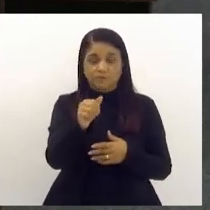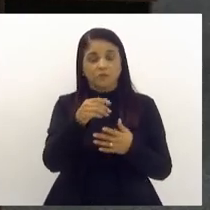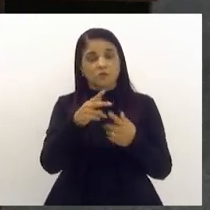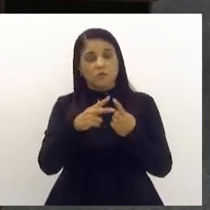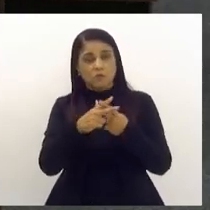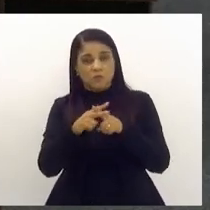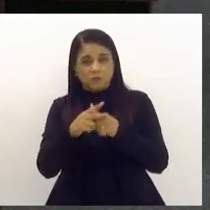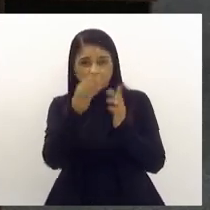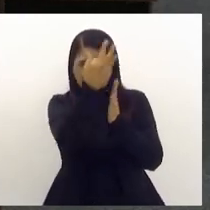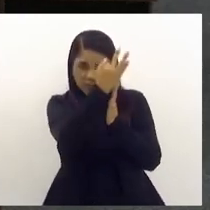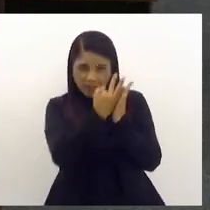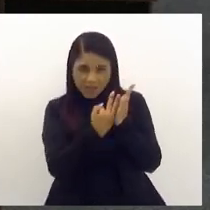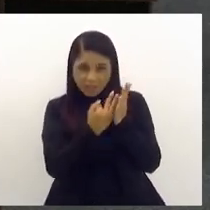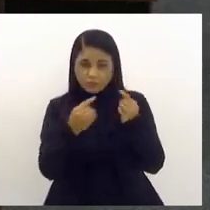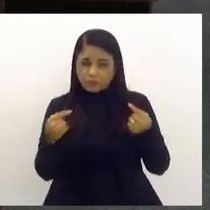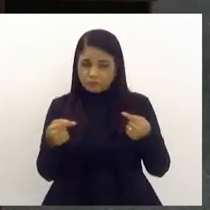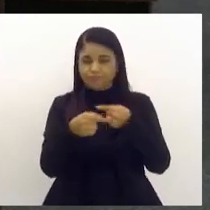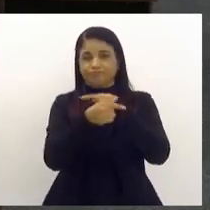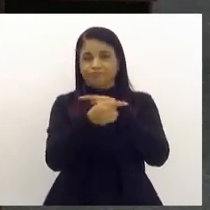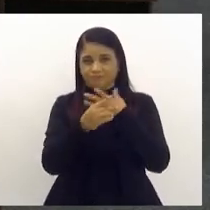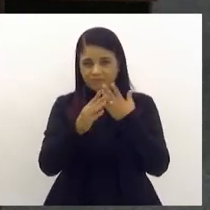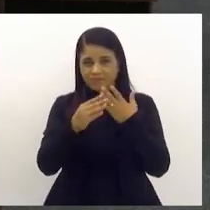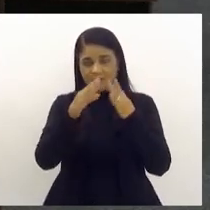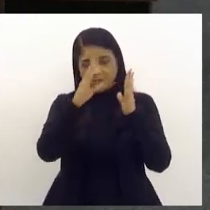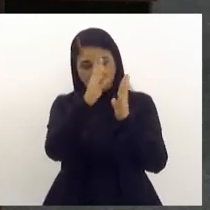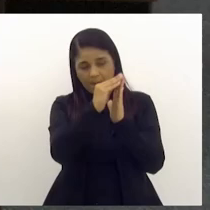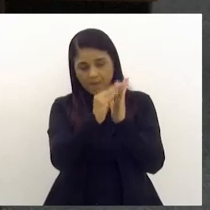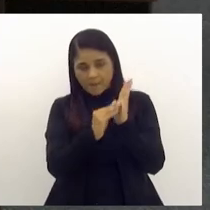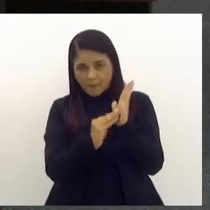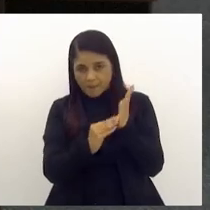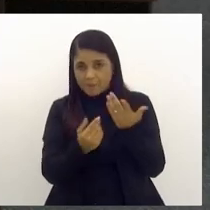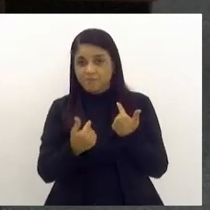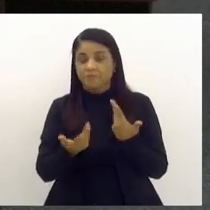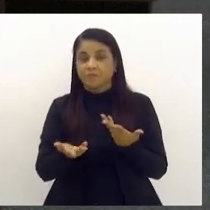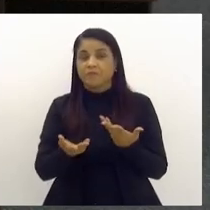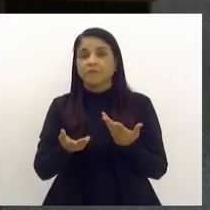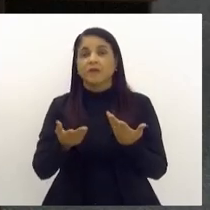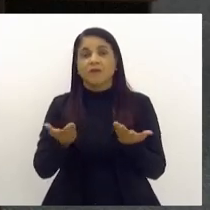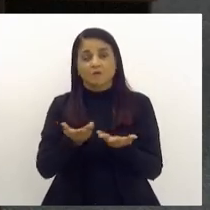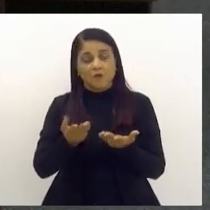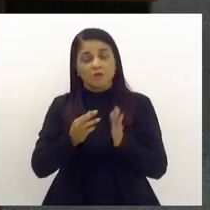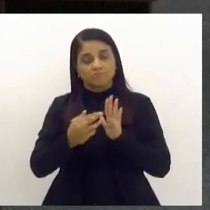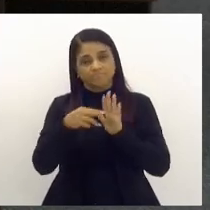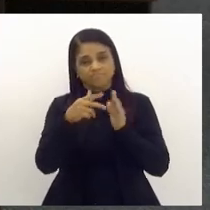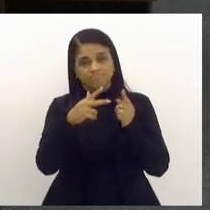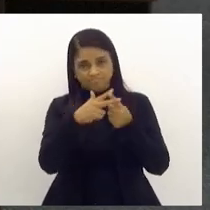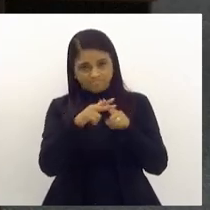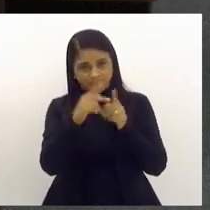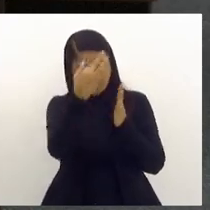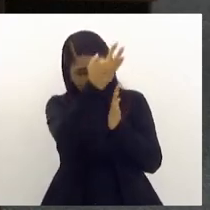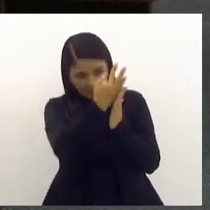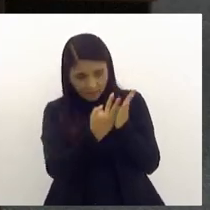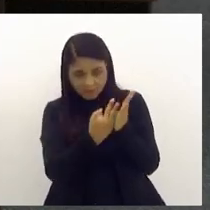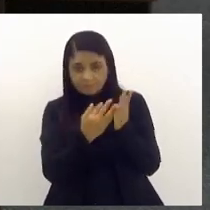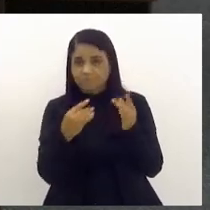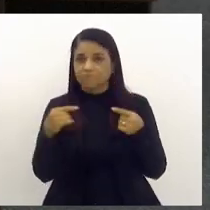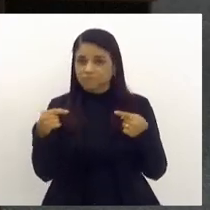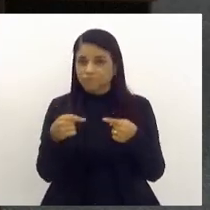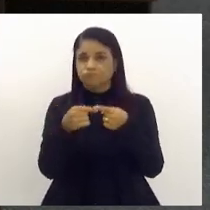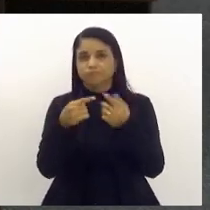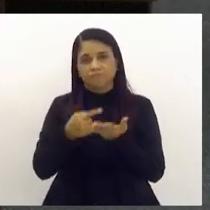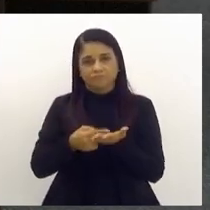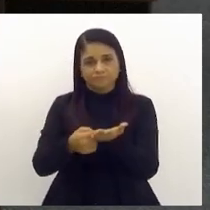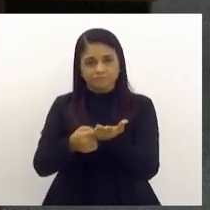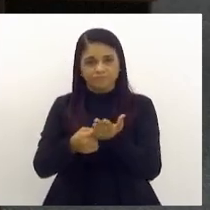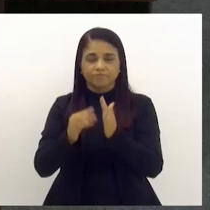consertaram uma coisa que estava em desacordo na composição. Então, do jeito que está, corresponde ao que foi acordado